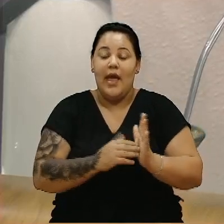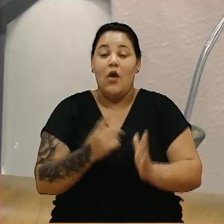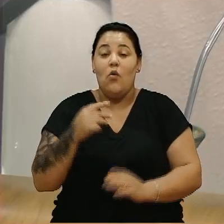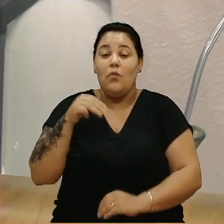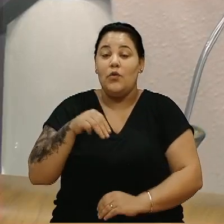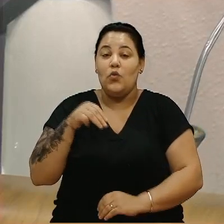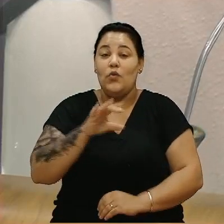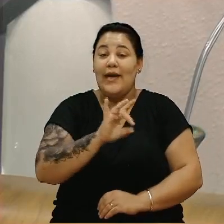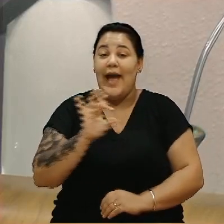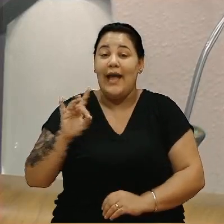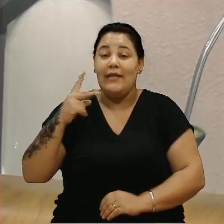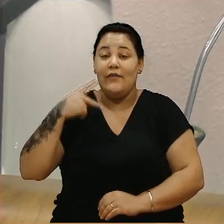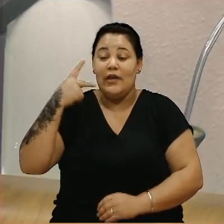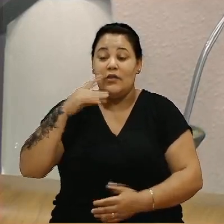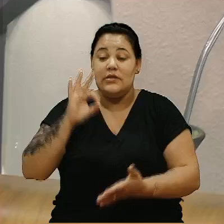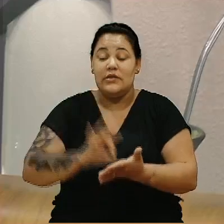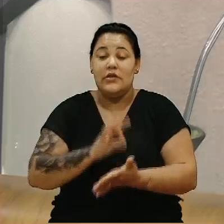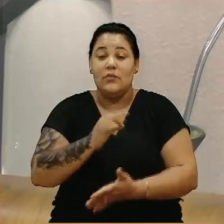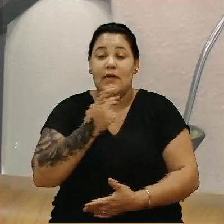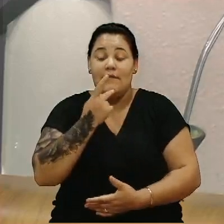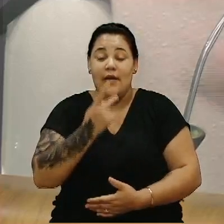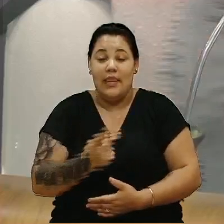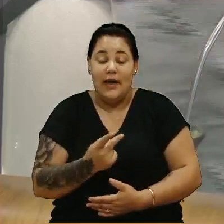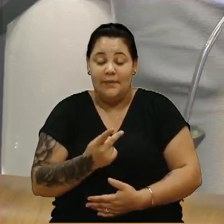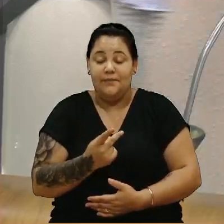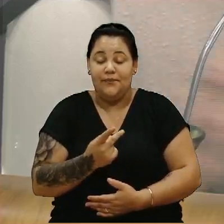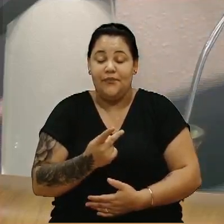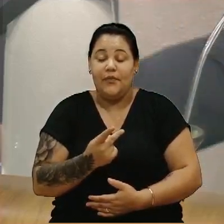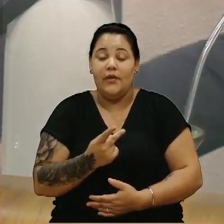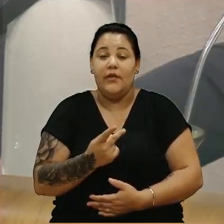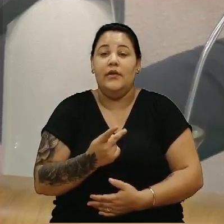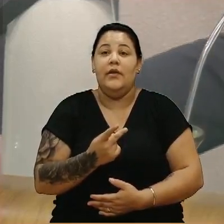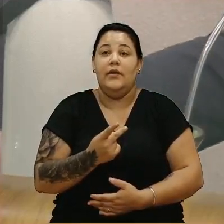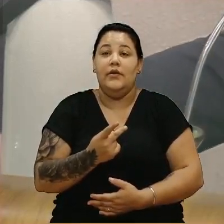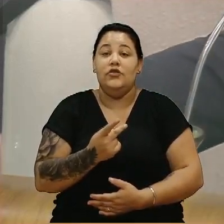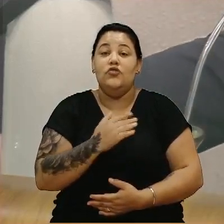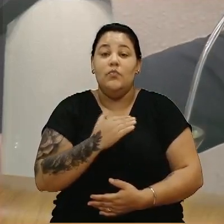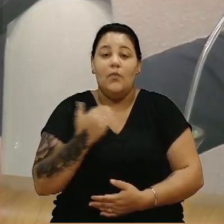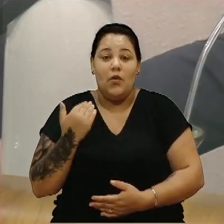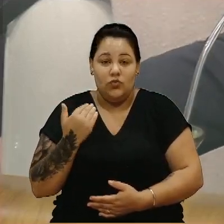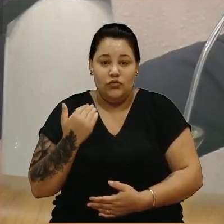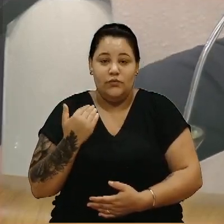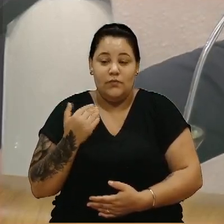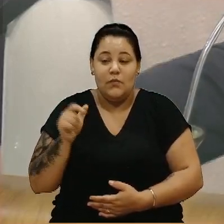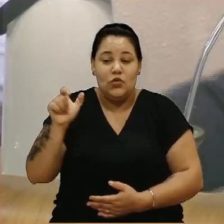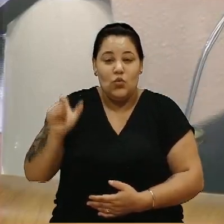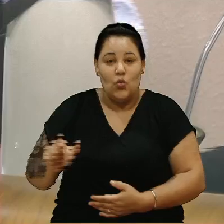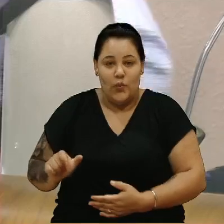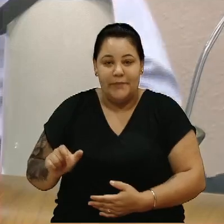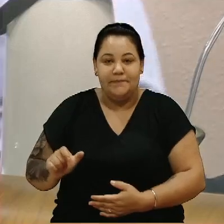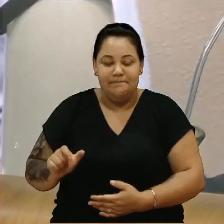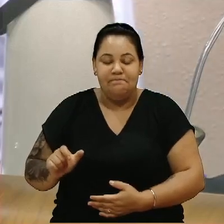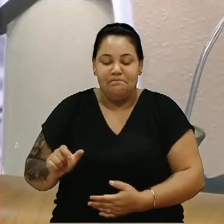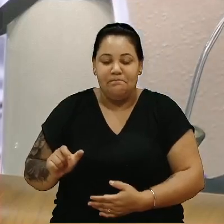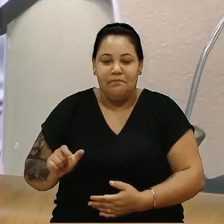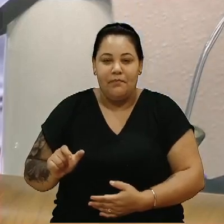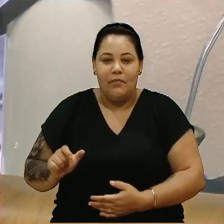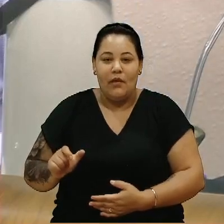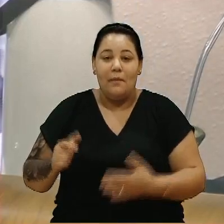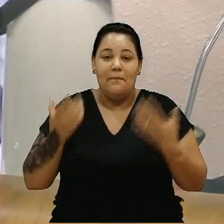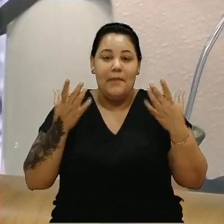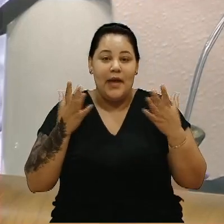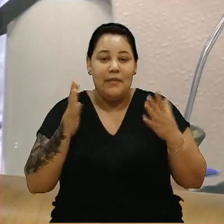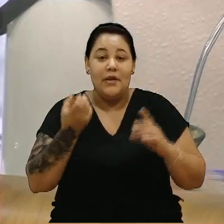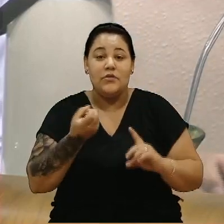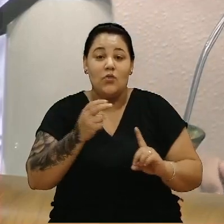por vereador inscrito, para a apresentação de votos de pesar, de louvor ou de